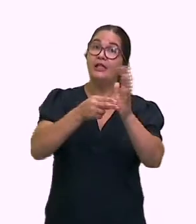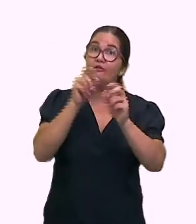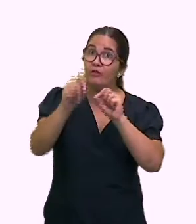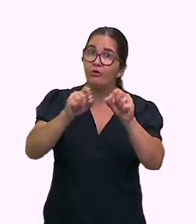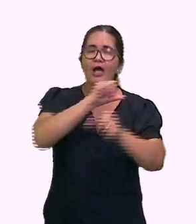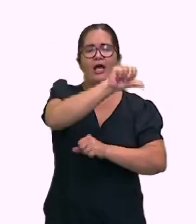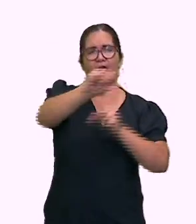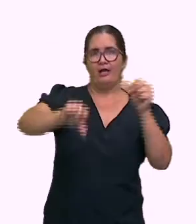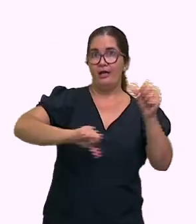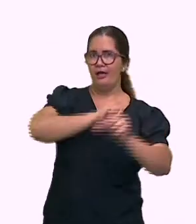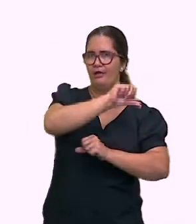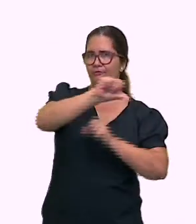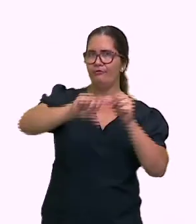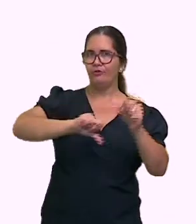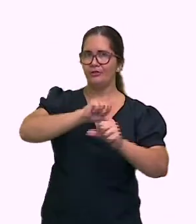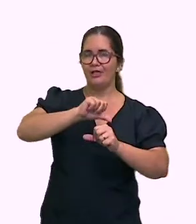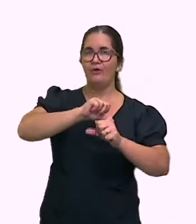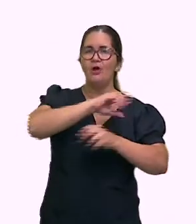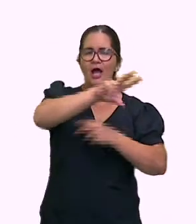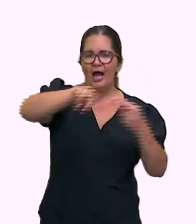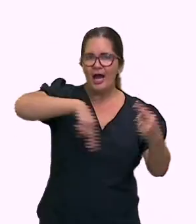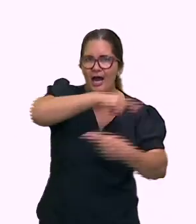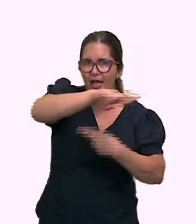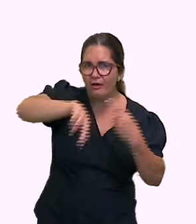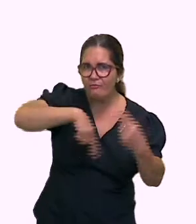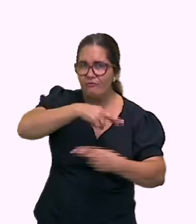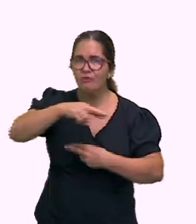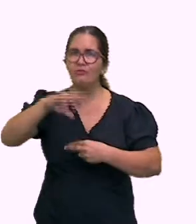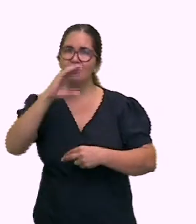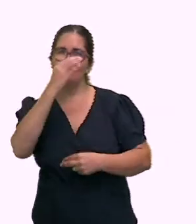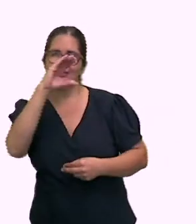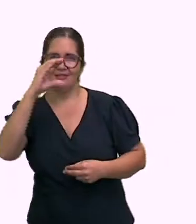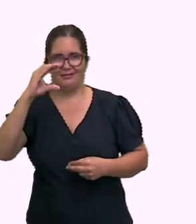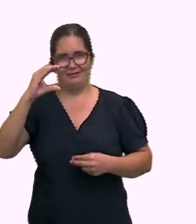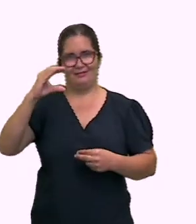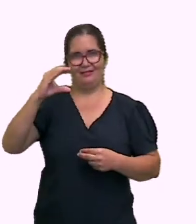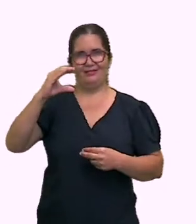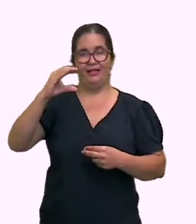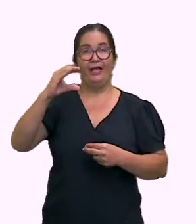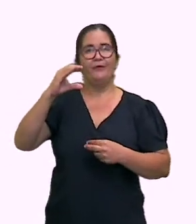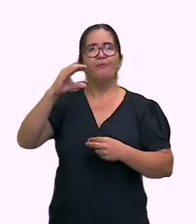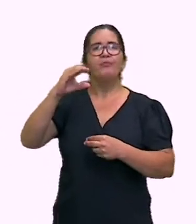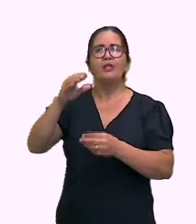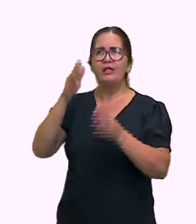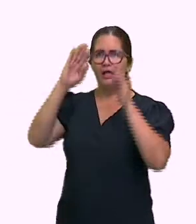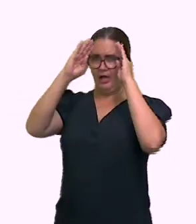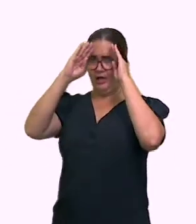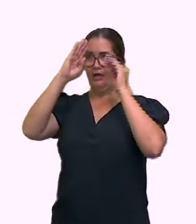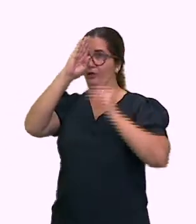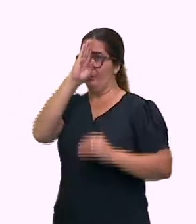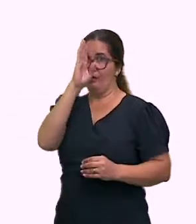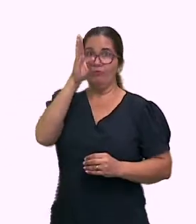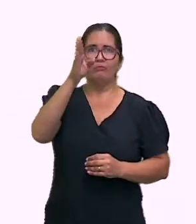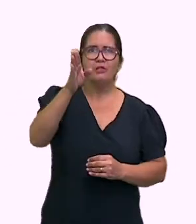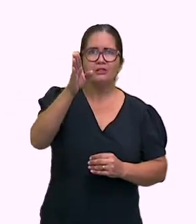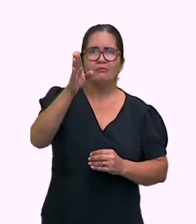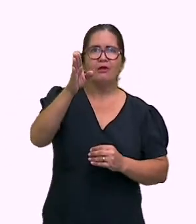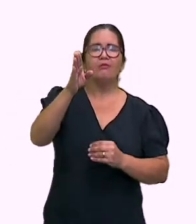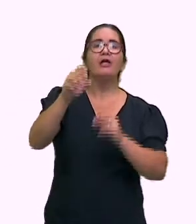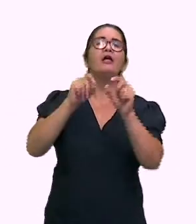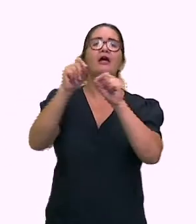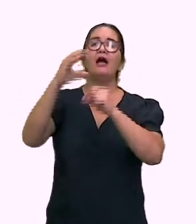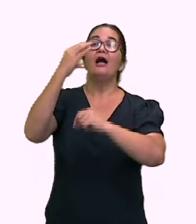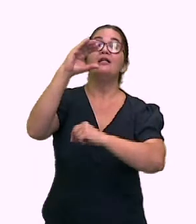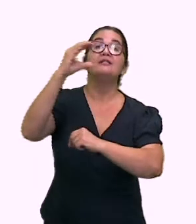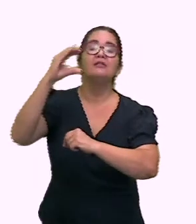como o único caminho de se buscar o conhecimento e a verdade, deu origem às ideias iluministas,